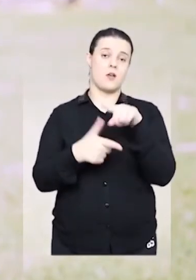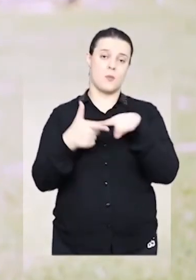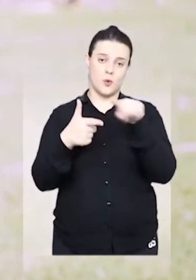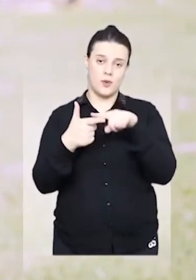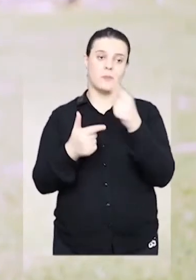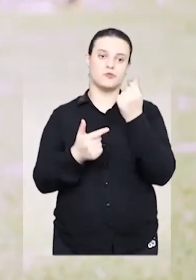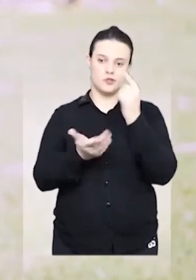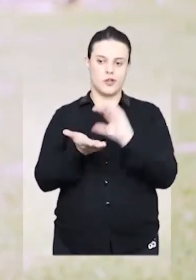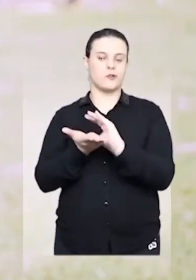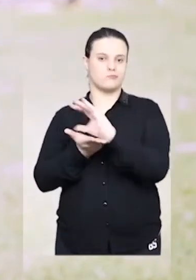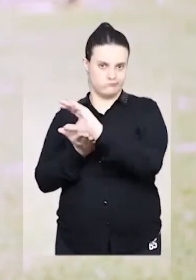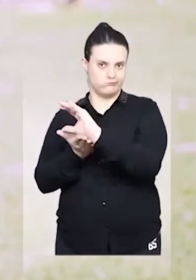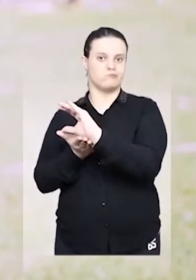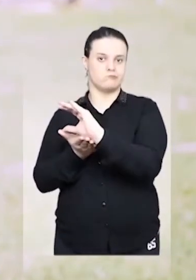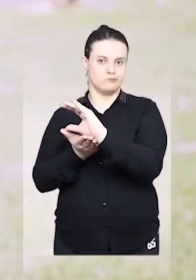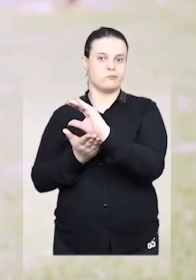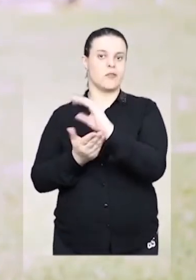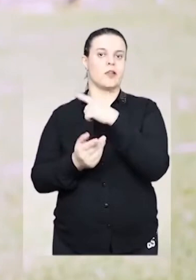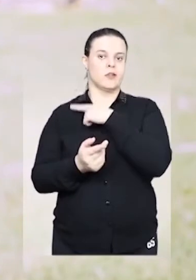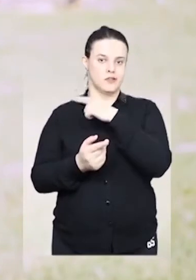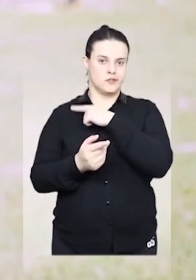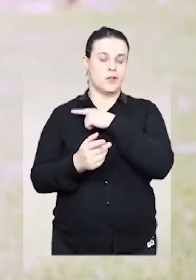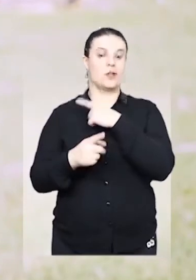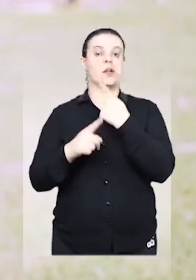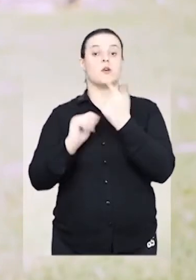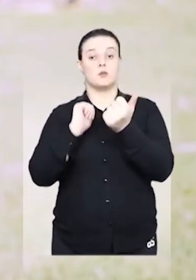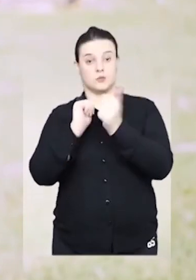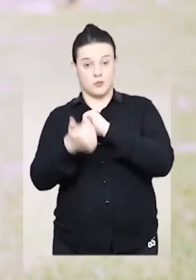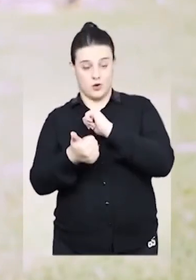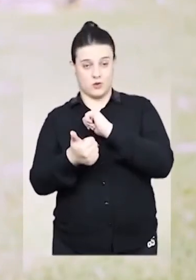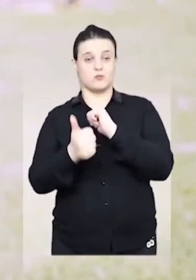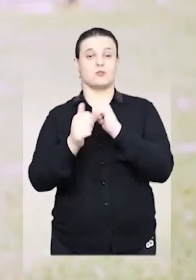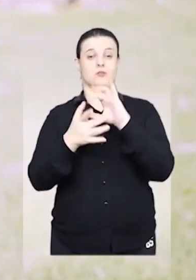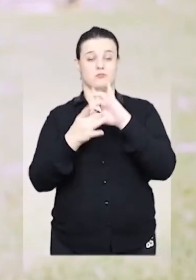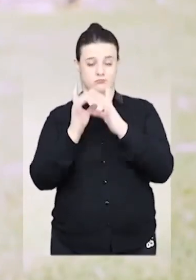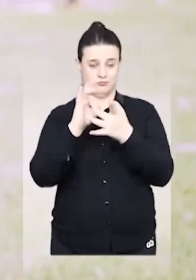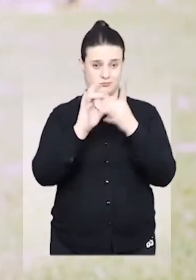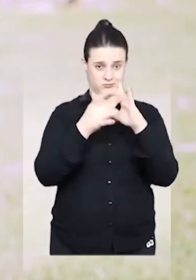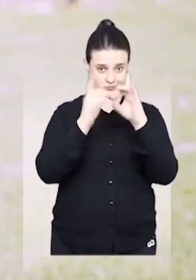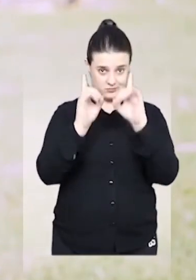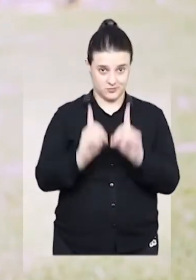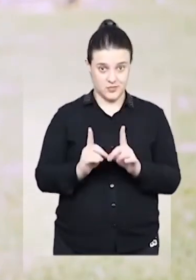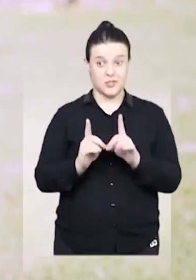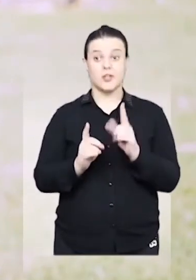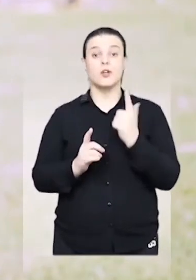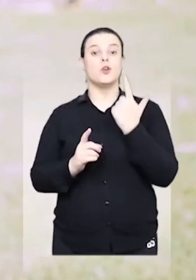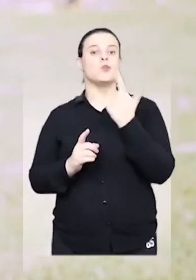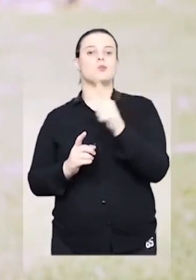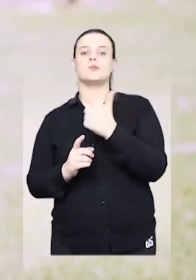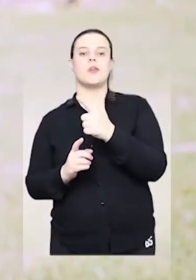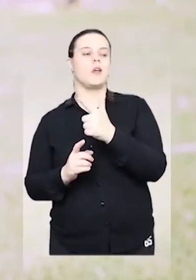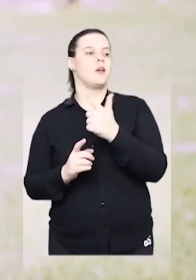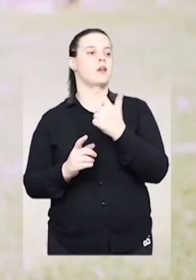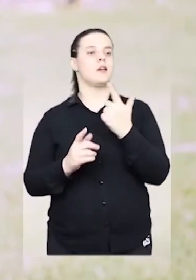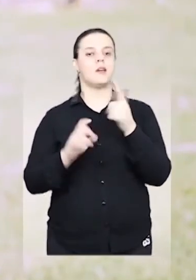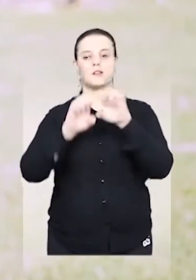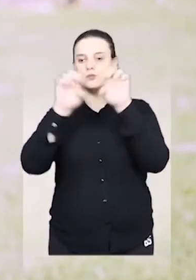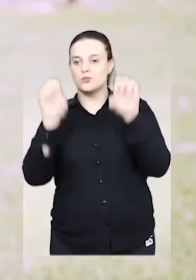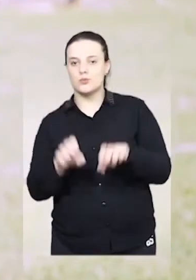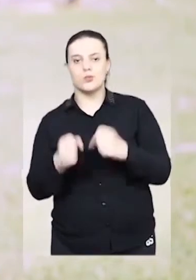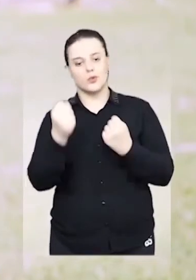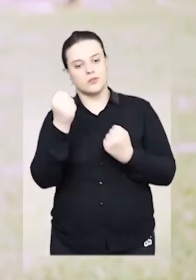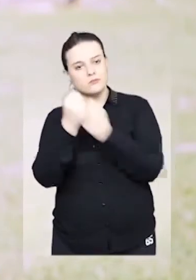questão do investimento mesmo. O esporte paralímpico, ele não conta com uma estrutura